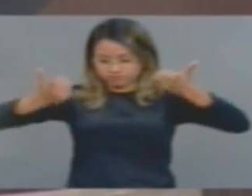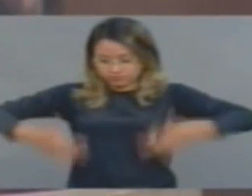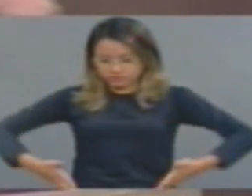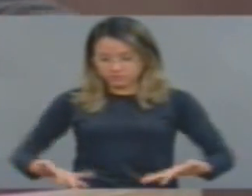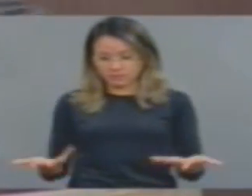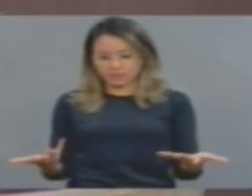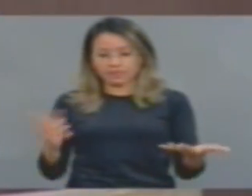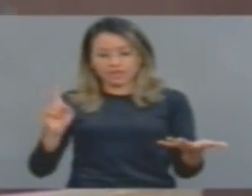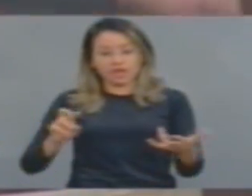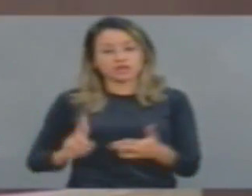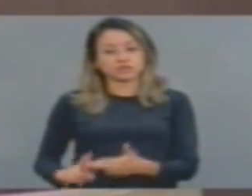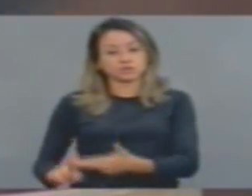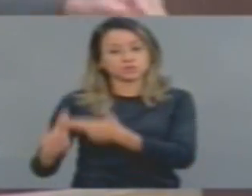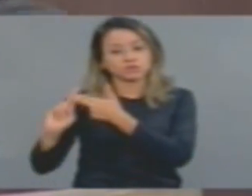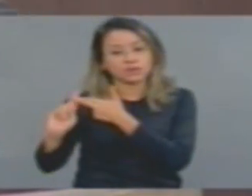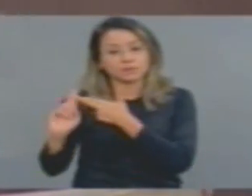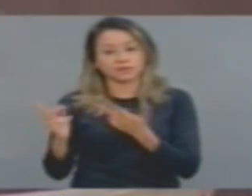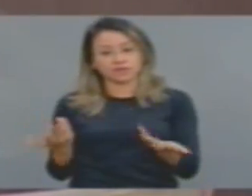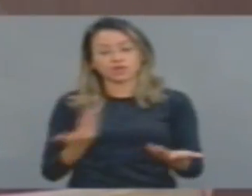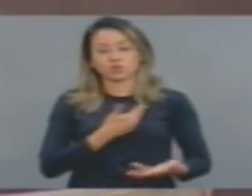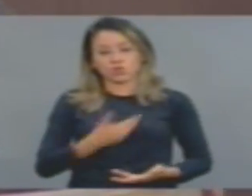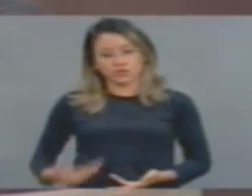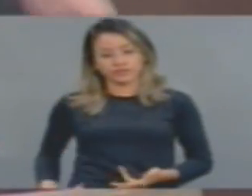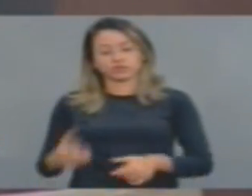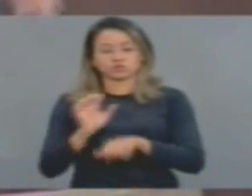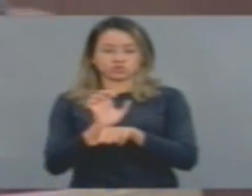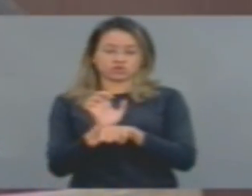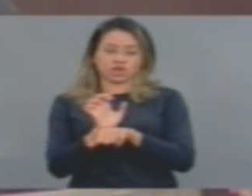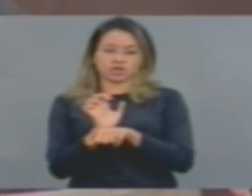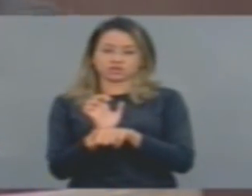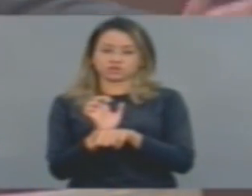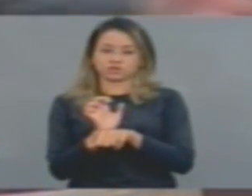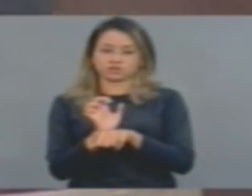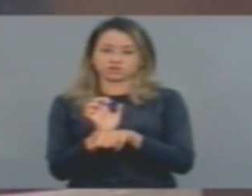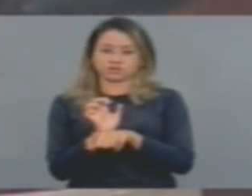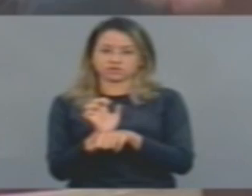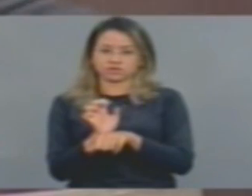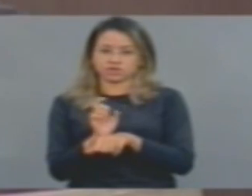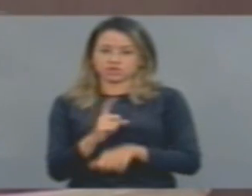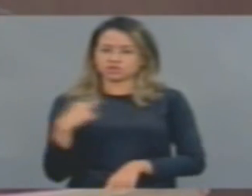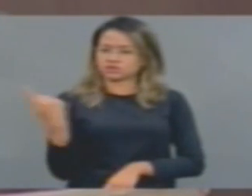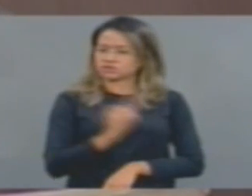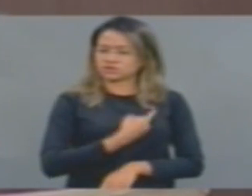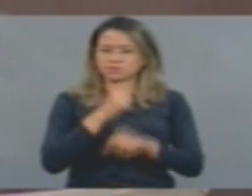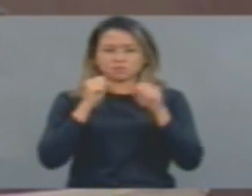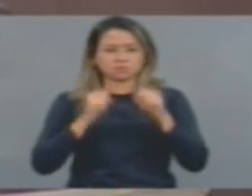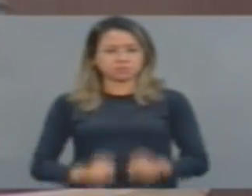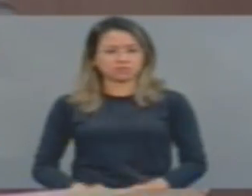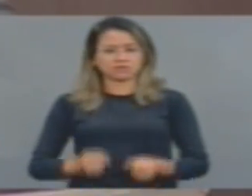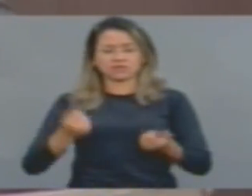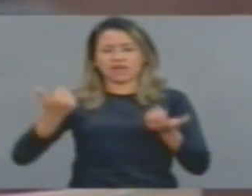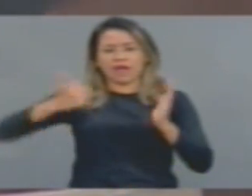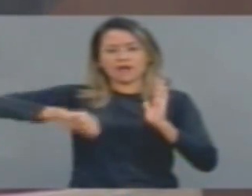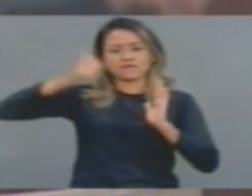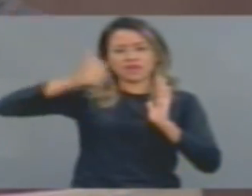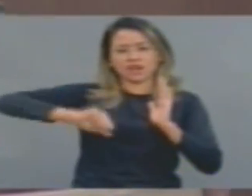é responsabilidade do governo do Estado. Podemos aqui fazer todas as